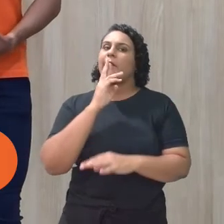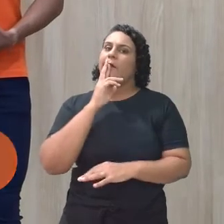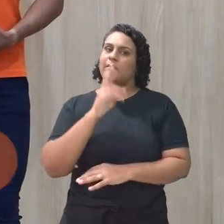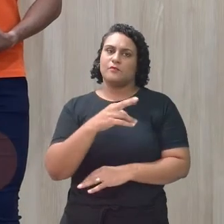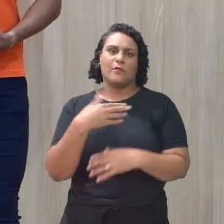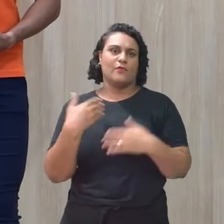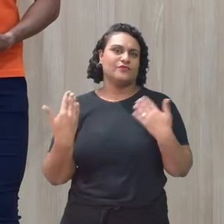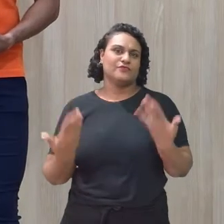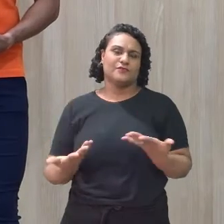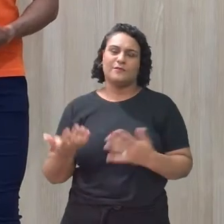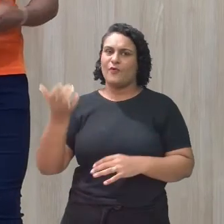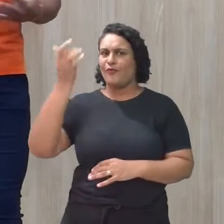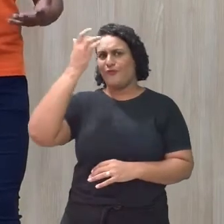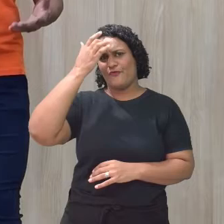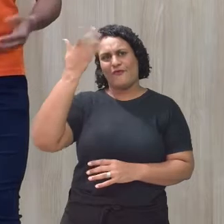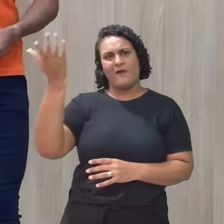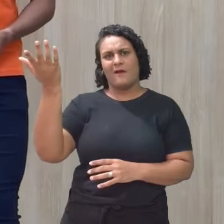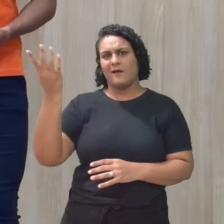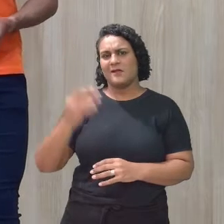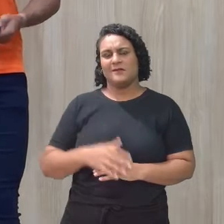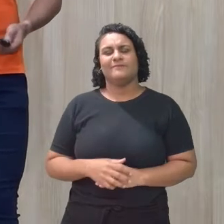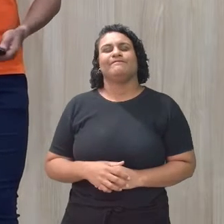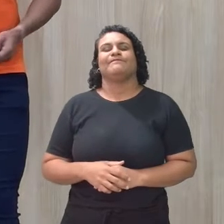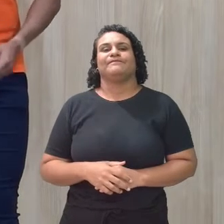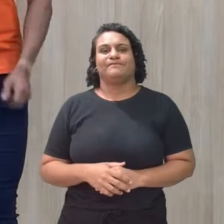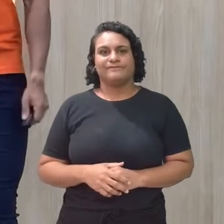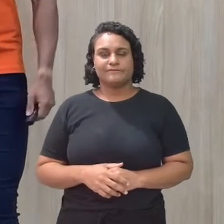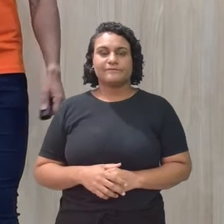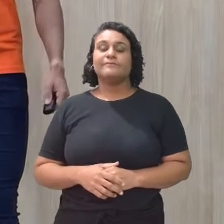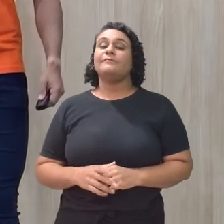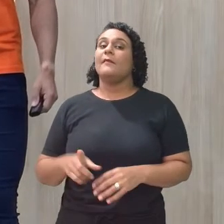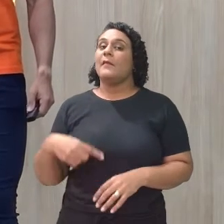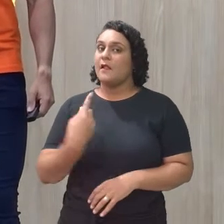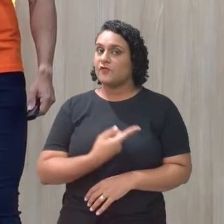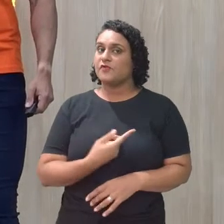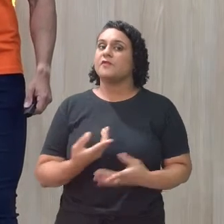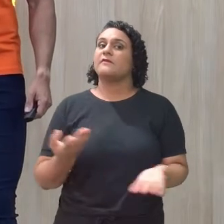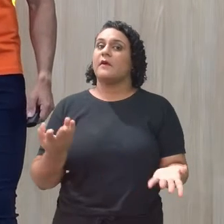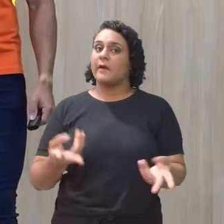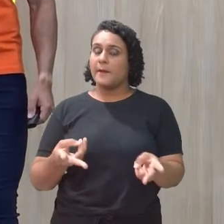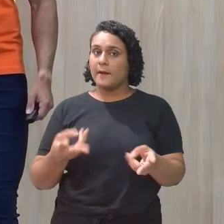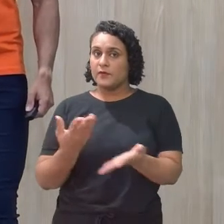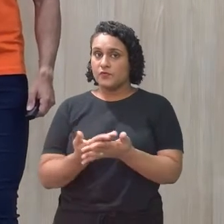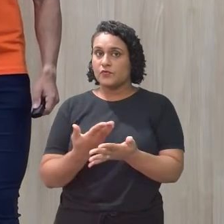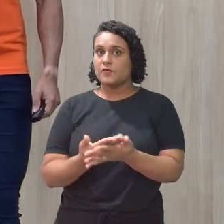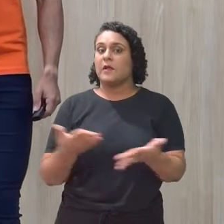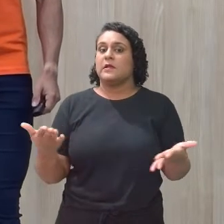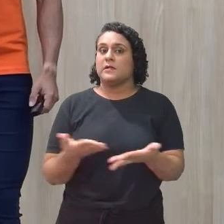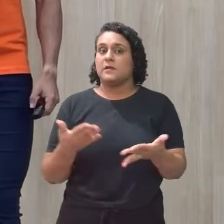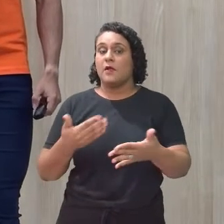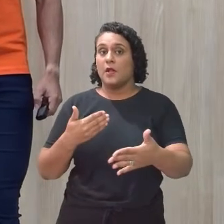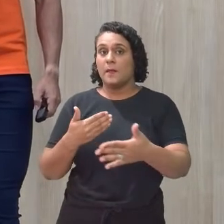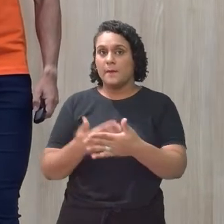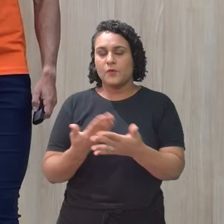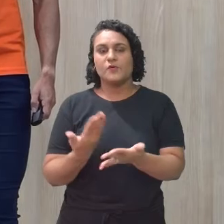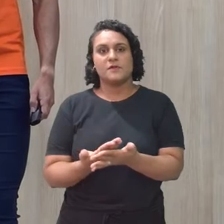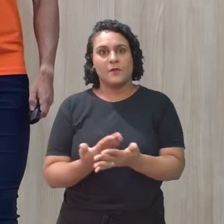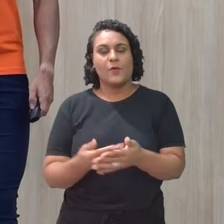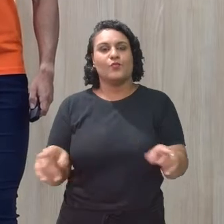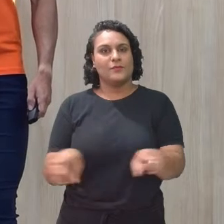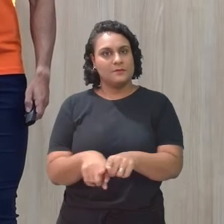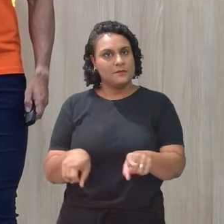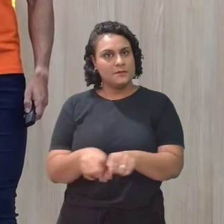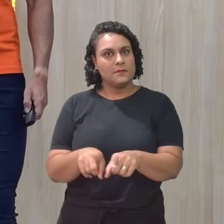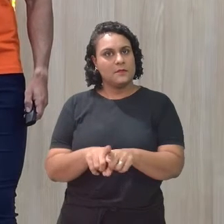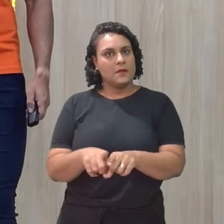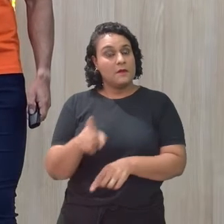decimal que é representado na forma de fração e a gente vai ver isso também nessa aula e na próxima aula, certo? Então,